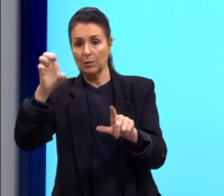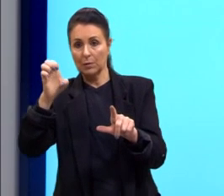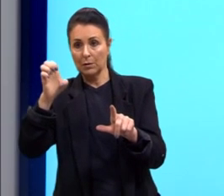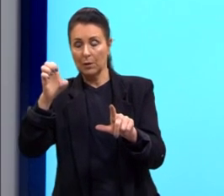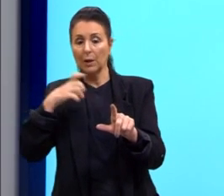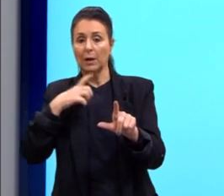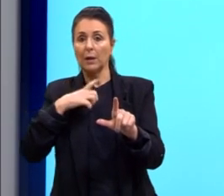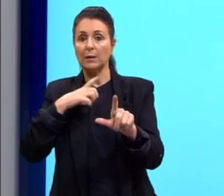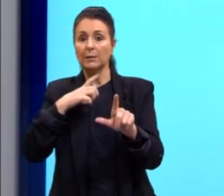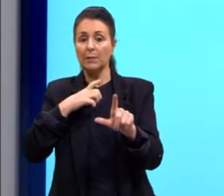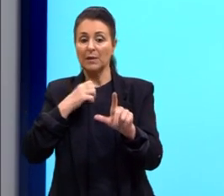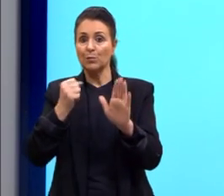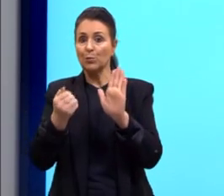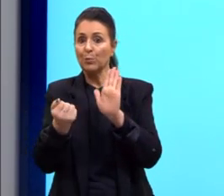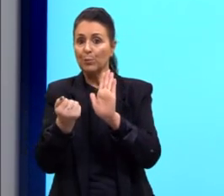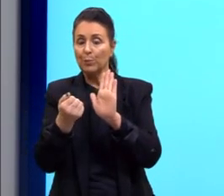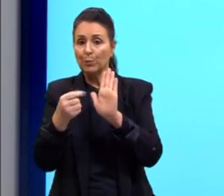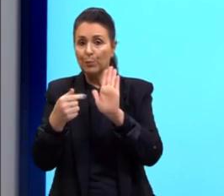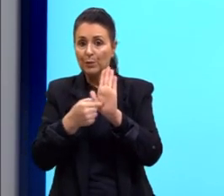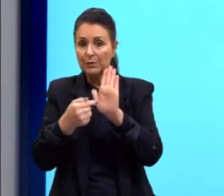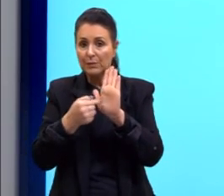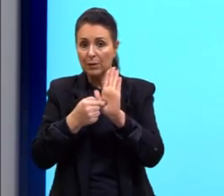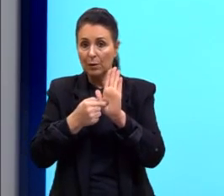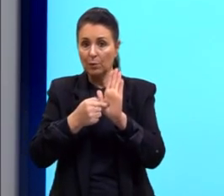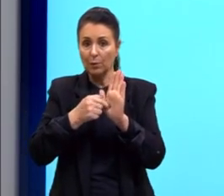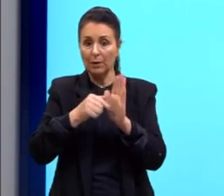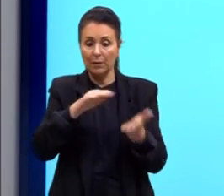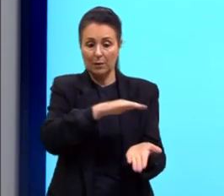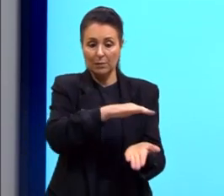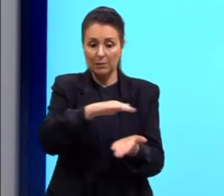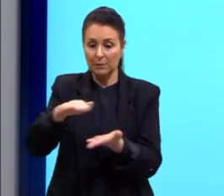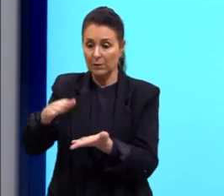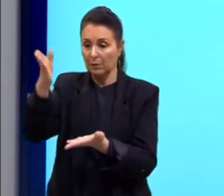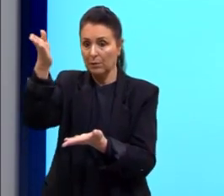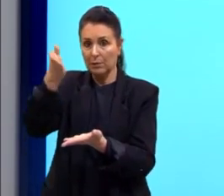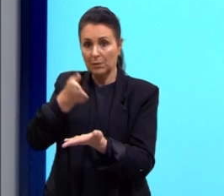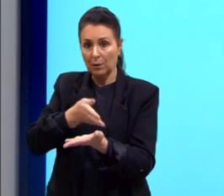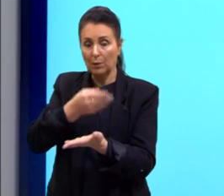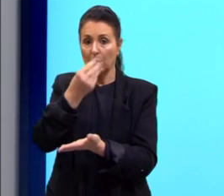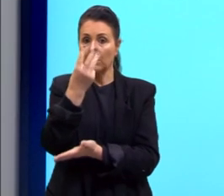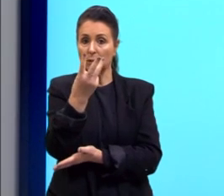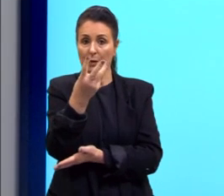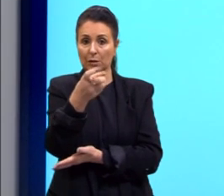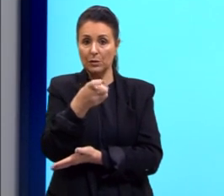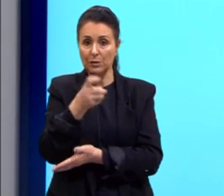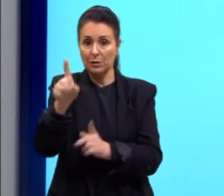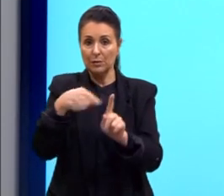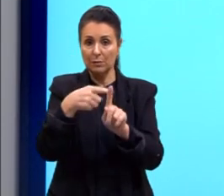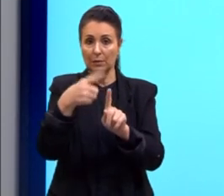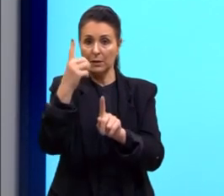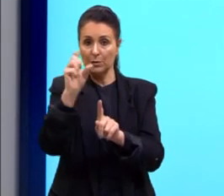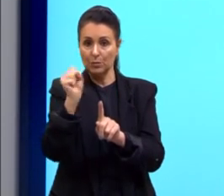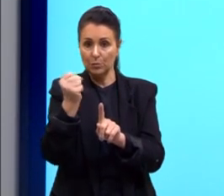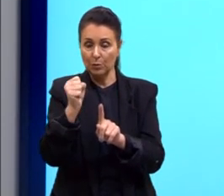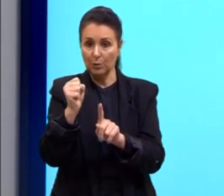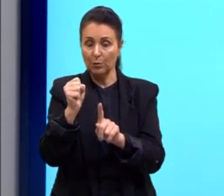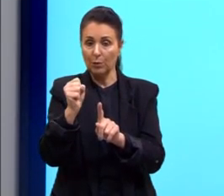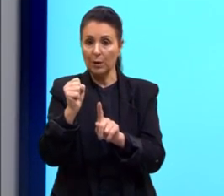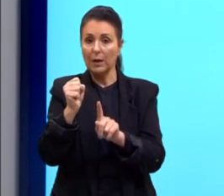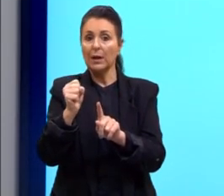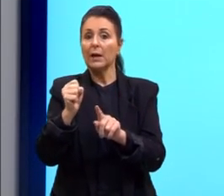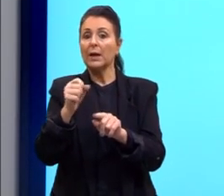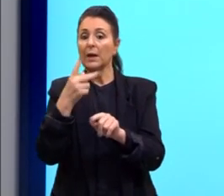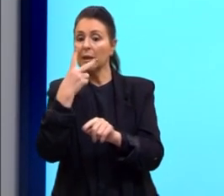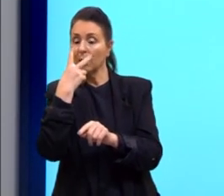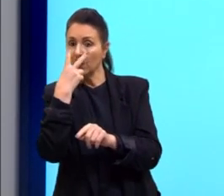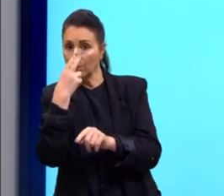paralelas e a transversal portanto 3 x + 18 é correspondente ao ângulo 5x